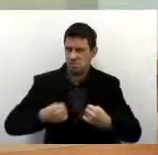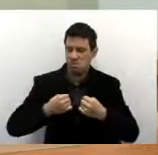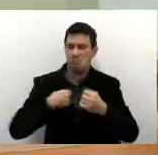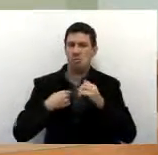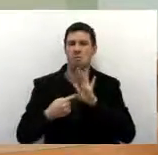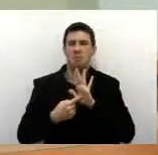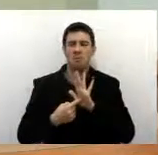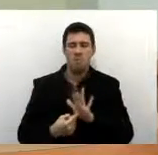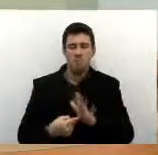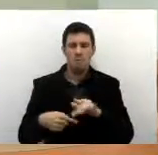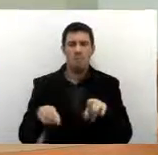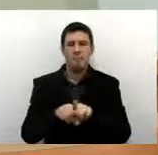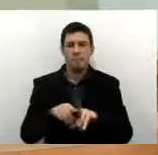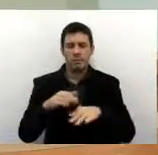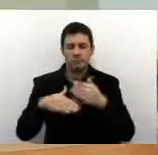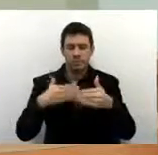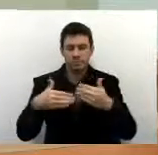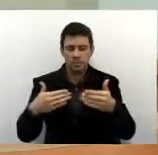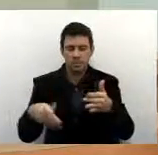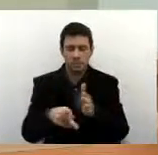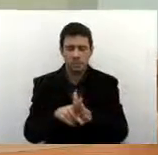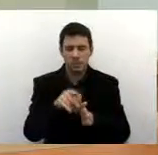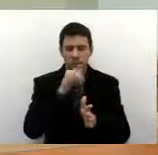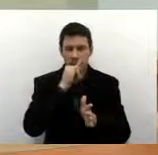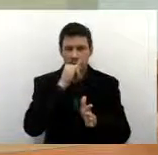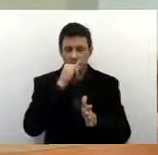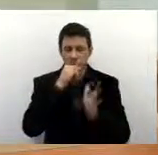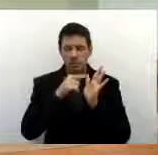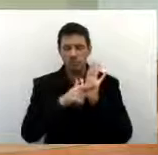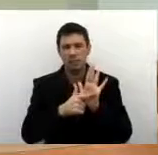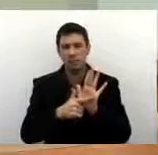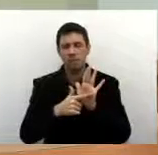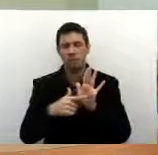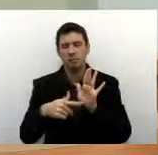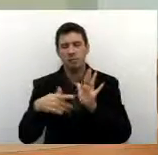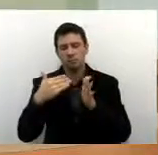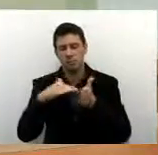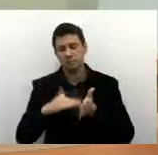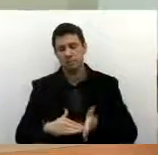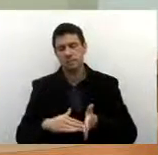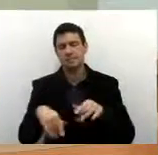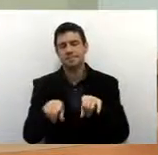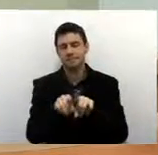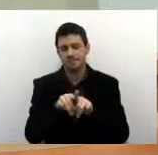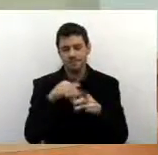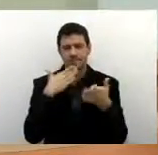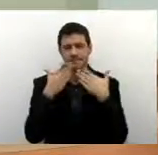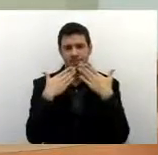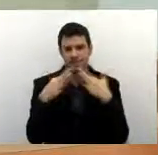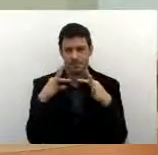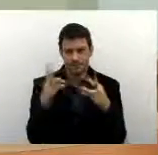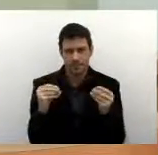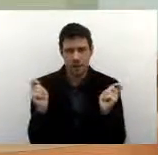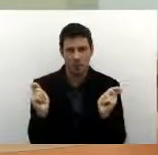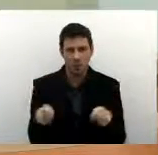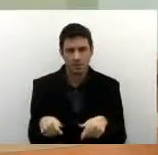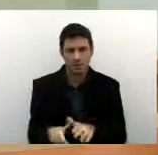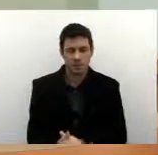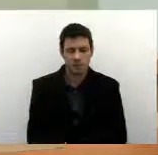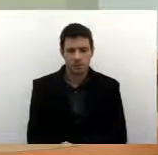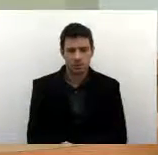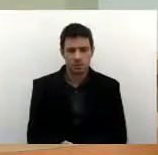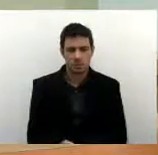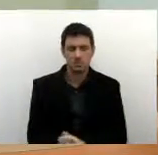desenvolver o seu bom papel ali naquela secretaria, tem atendido dentro das suas possibilidades,